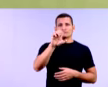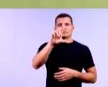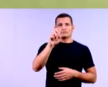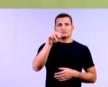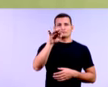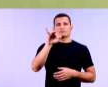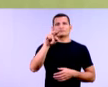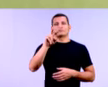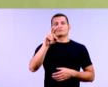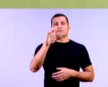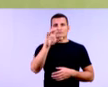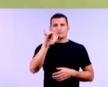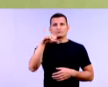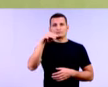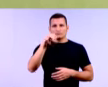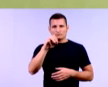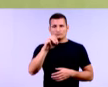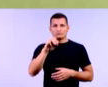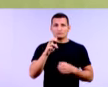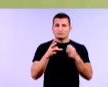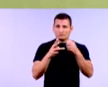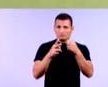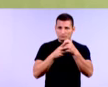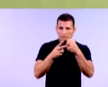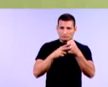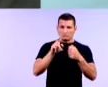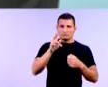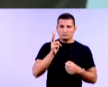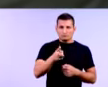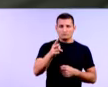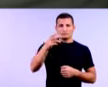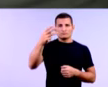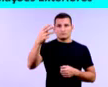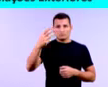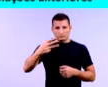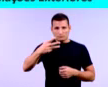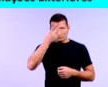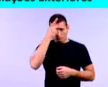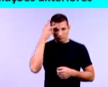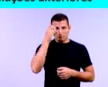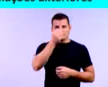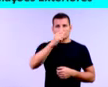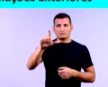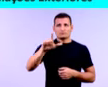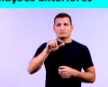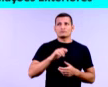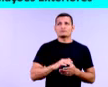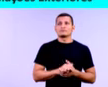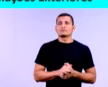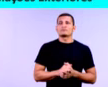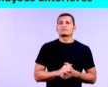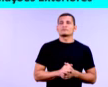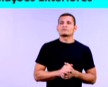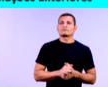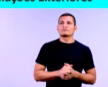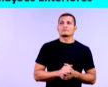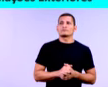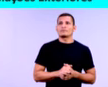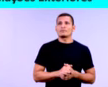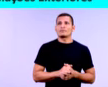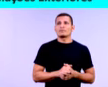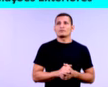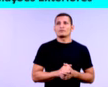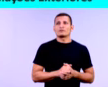terceira pessoa do singular. Sempre, sempre. Em comunicações oficiais, gente, respeitosamente, nós utilizamos